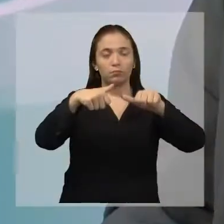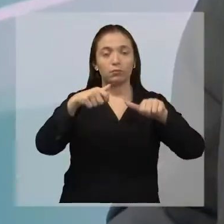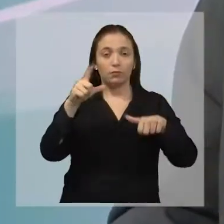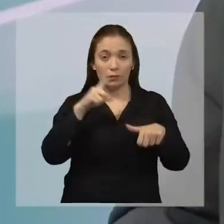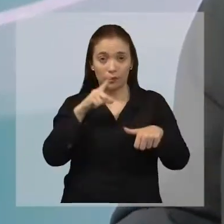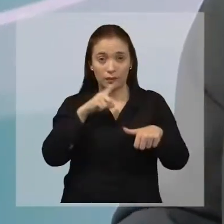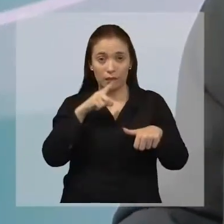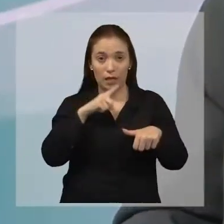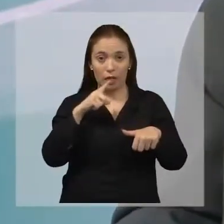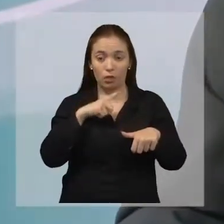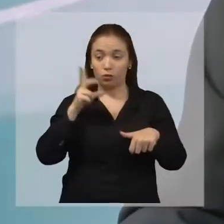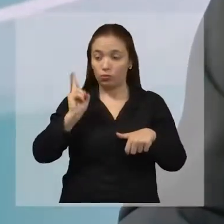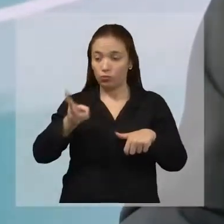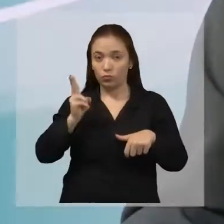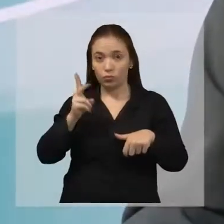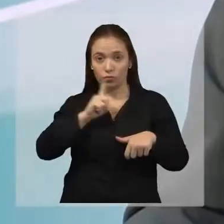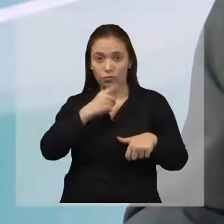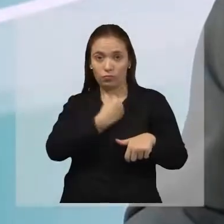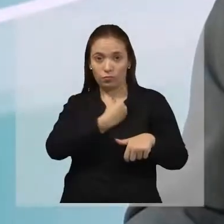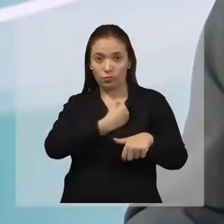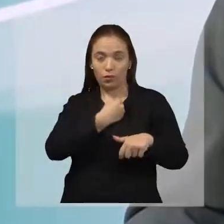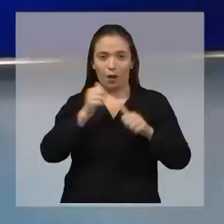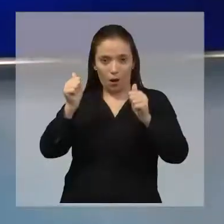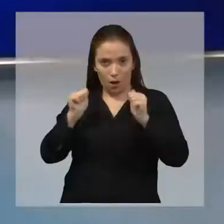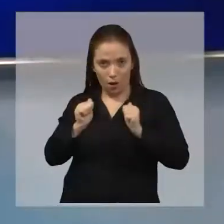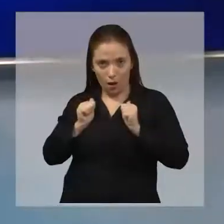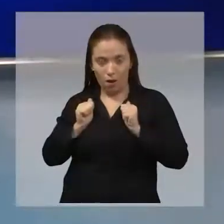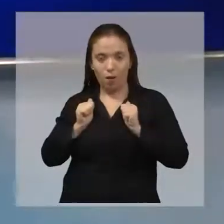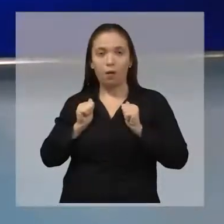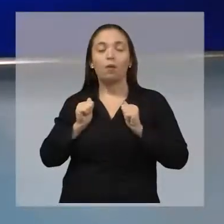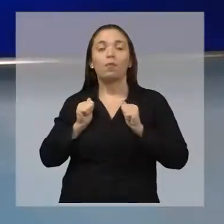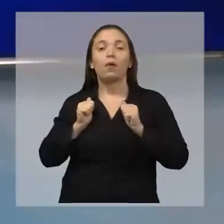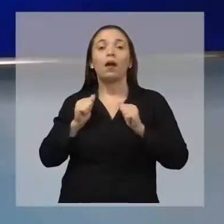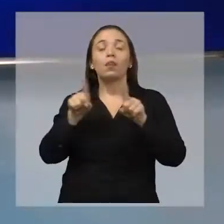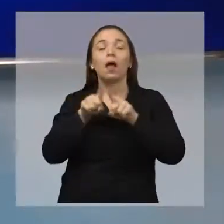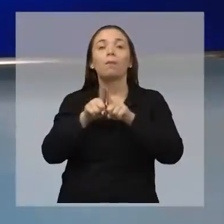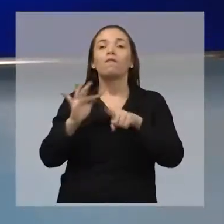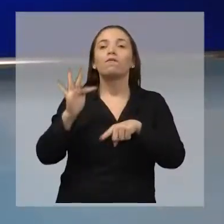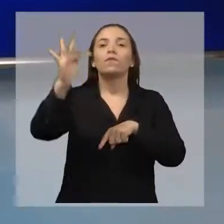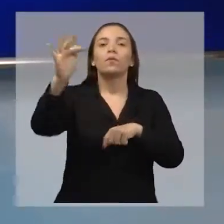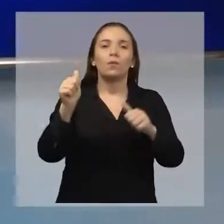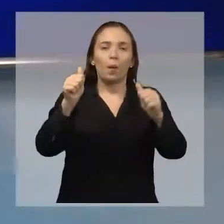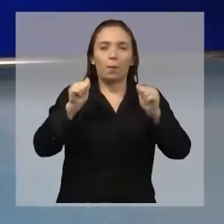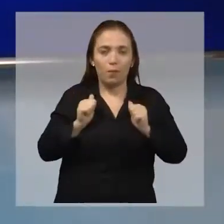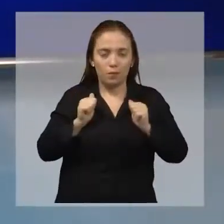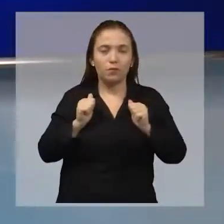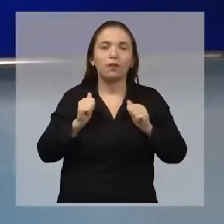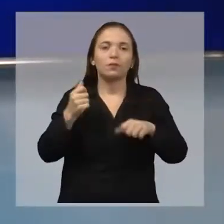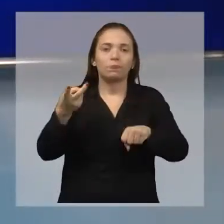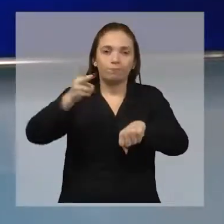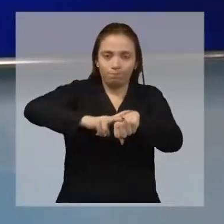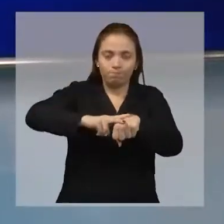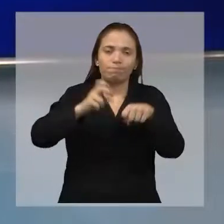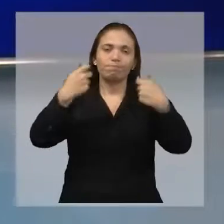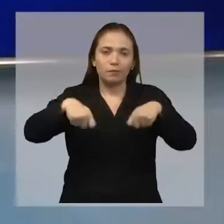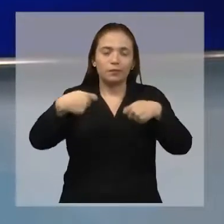qualificado. Roberto, o presidente parece ter tido aí um lapso de bom senso